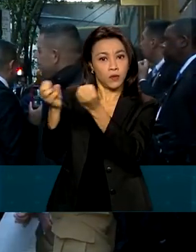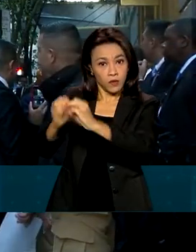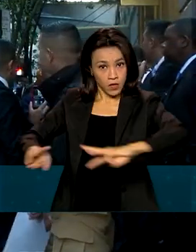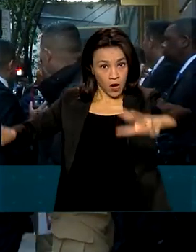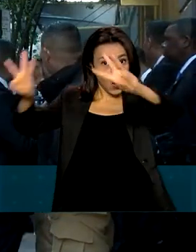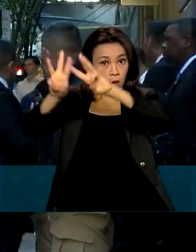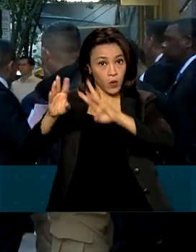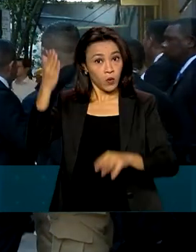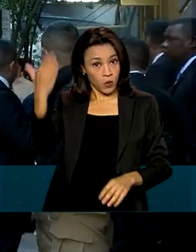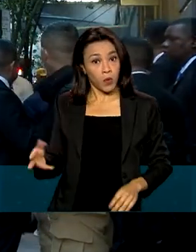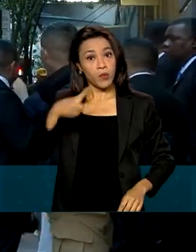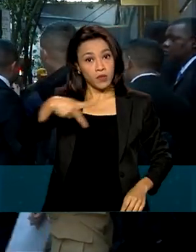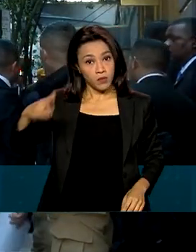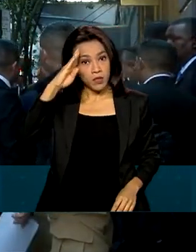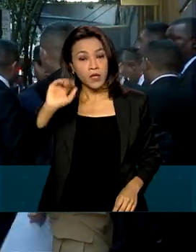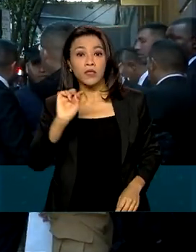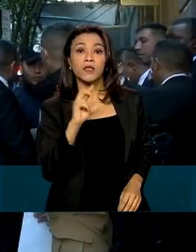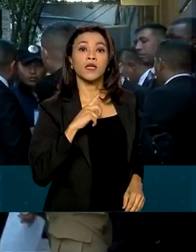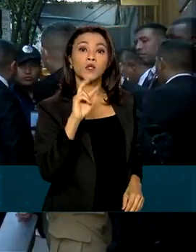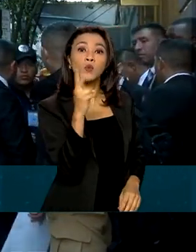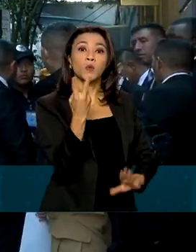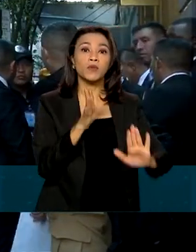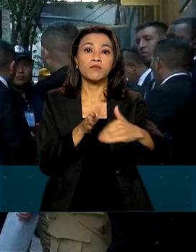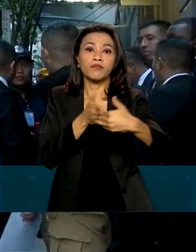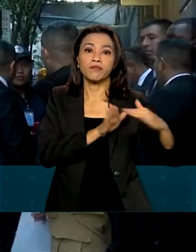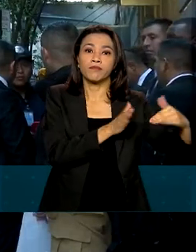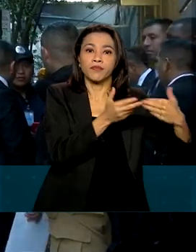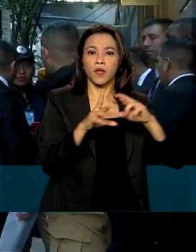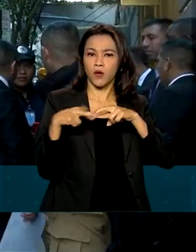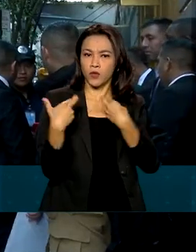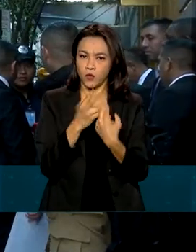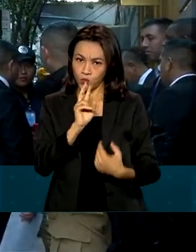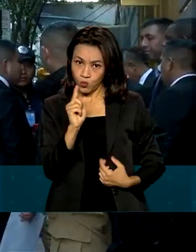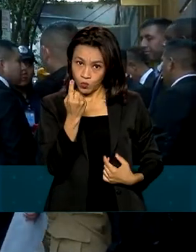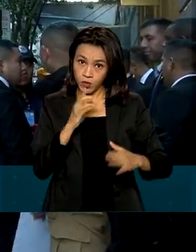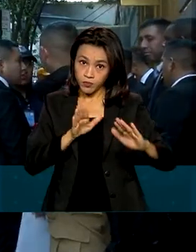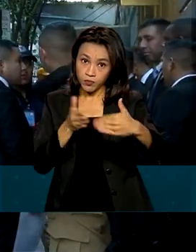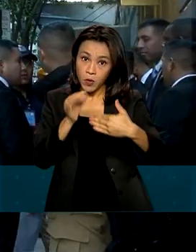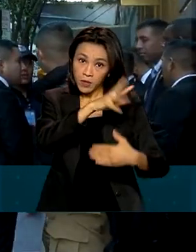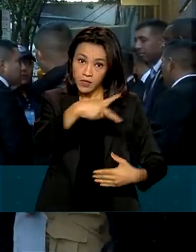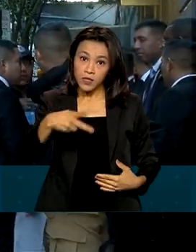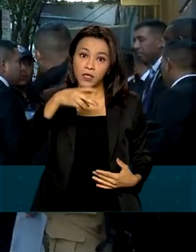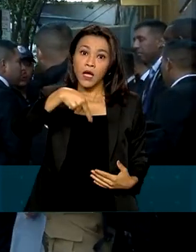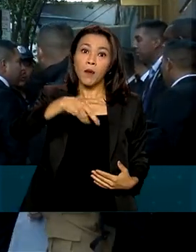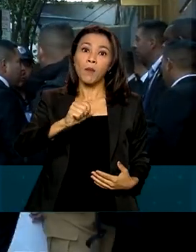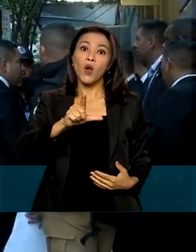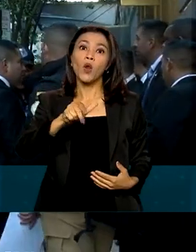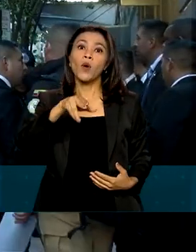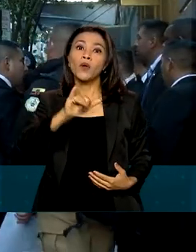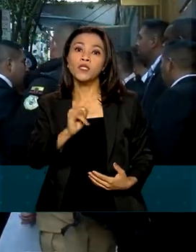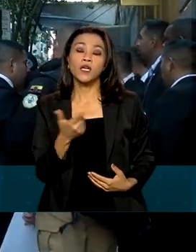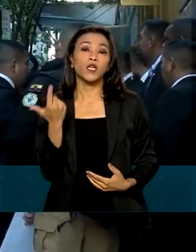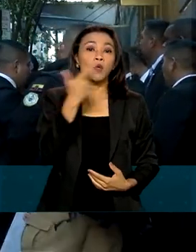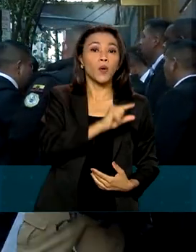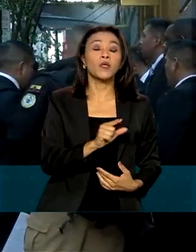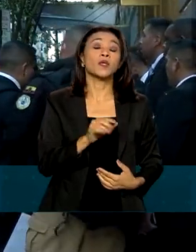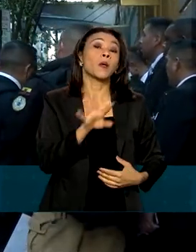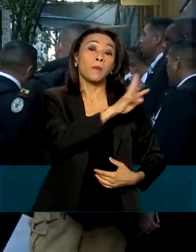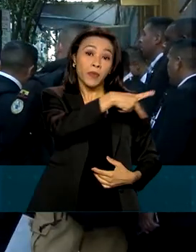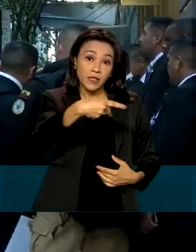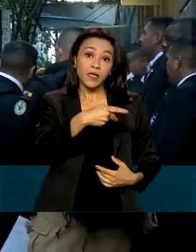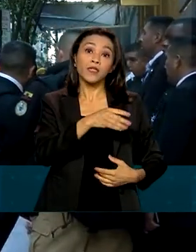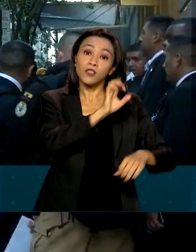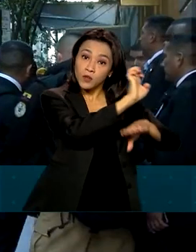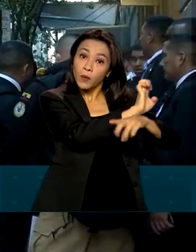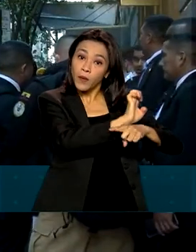Jair Bolsonaro tem duas reuniões bilaterais, uma com o presidente da Polônia e uma outra com o presidente do Equador. E